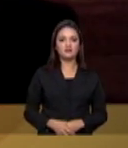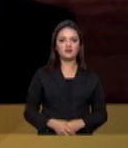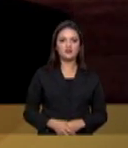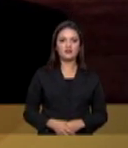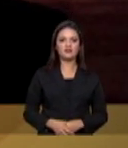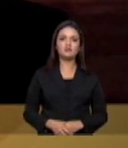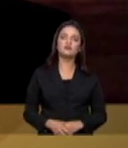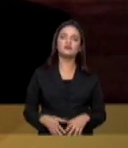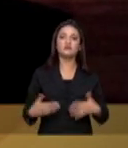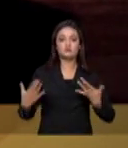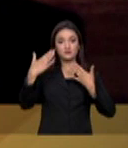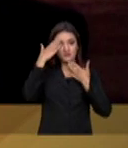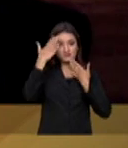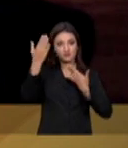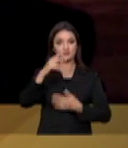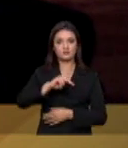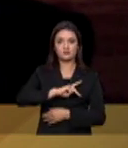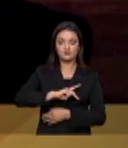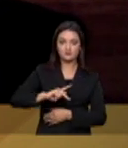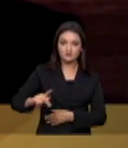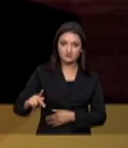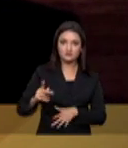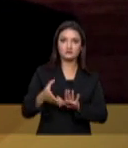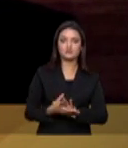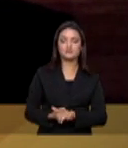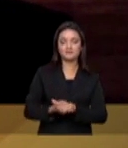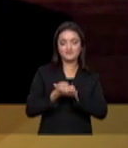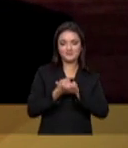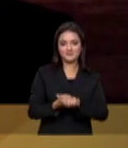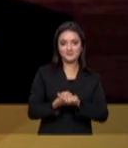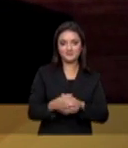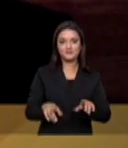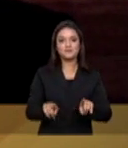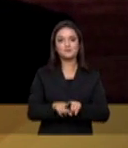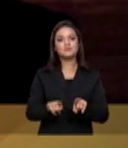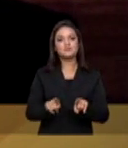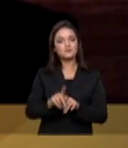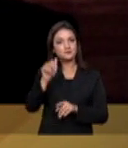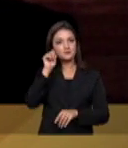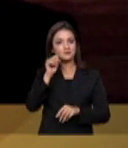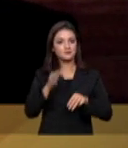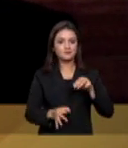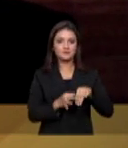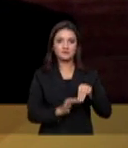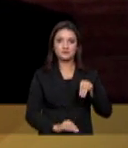obrigado senhor presidente Mário 10 17365